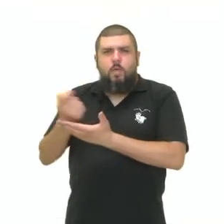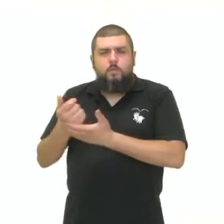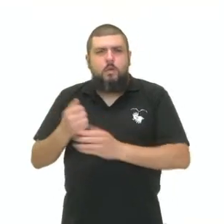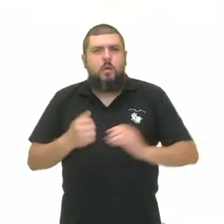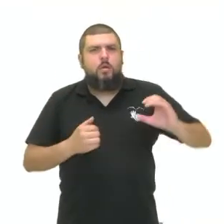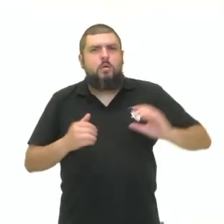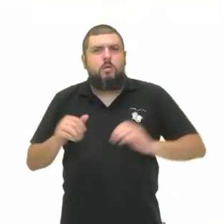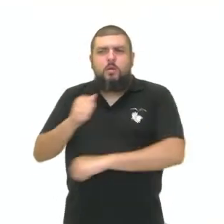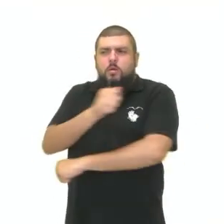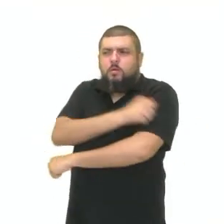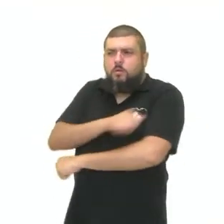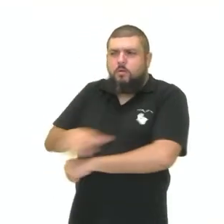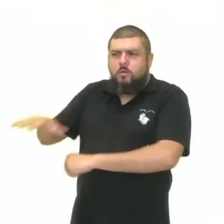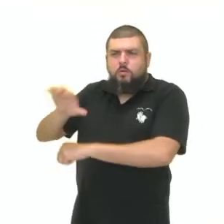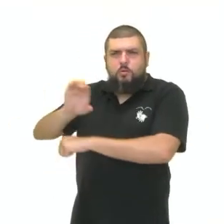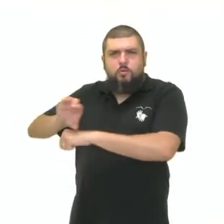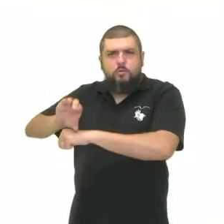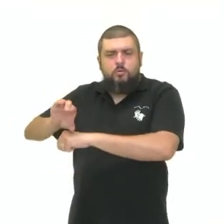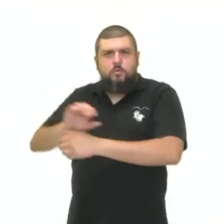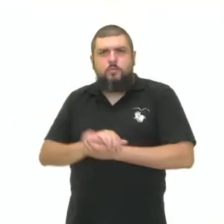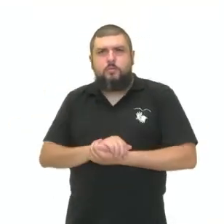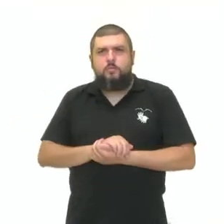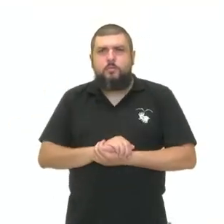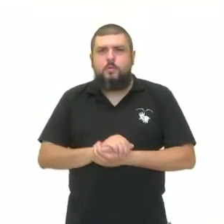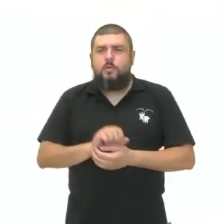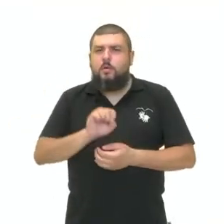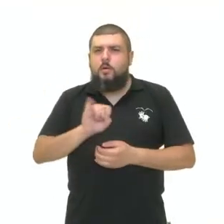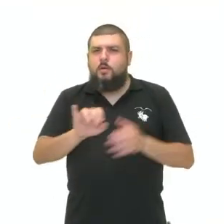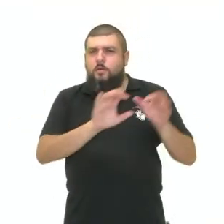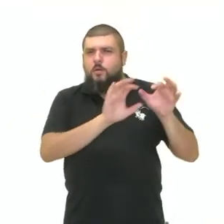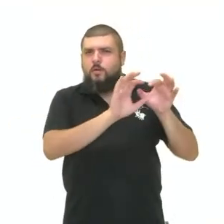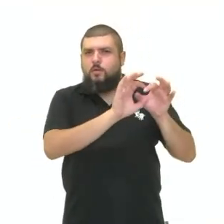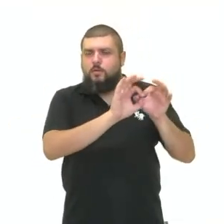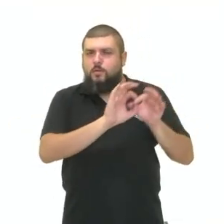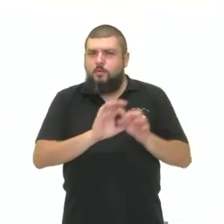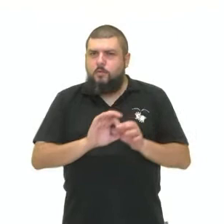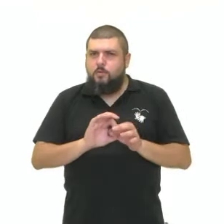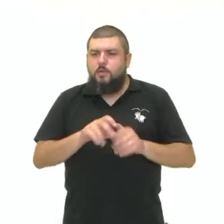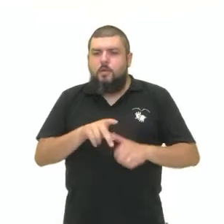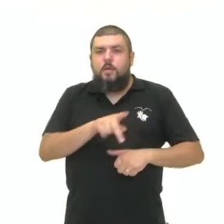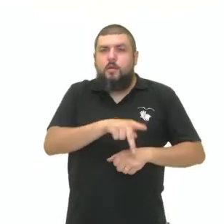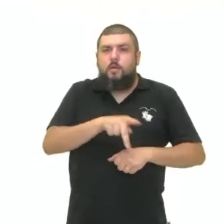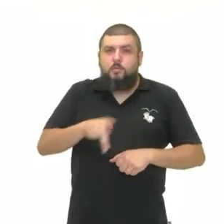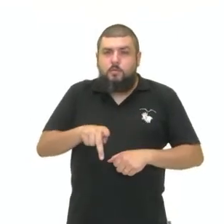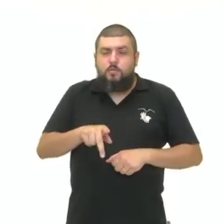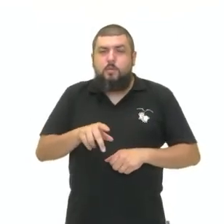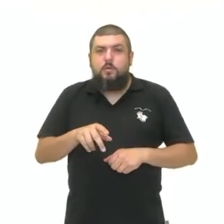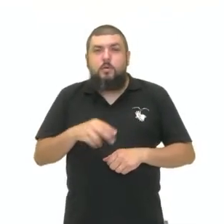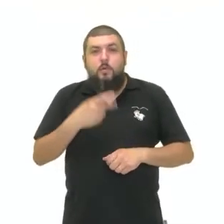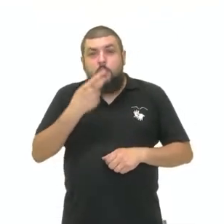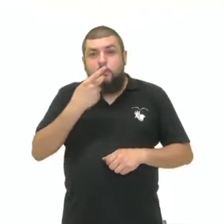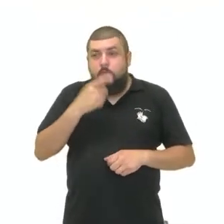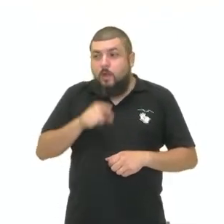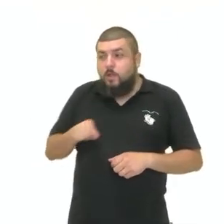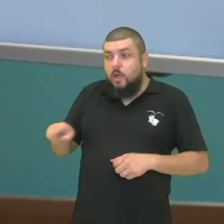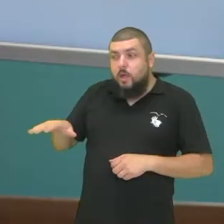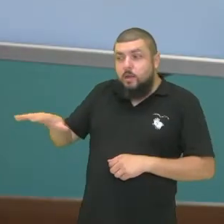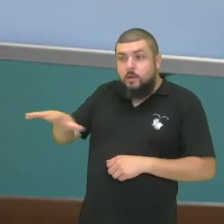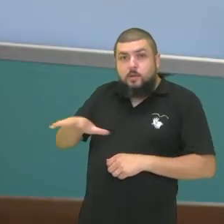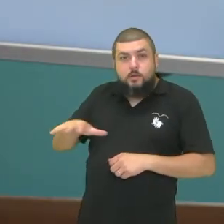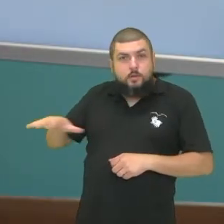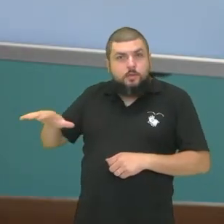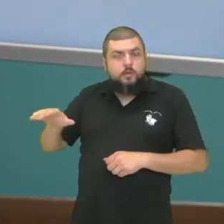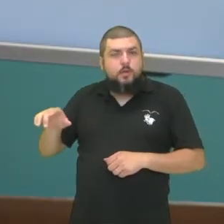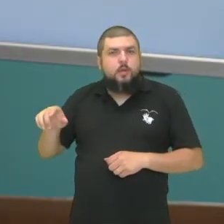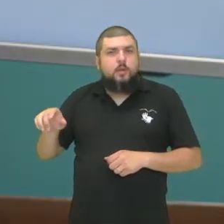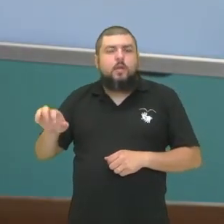curso. Se você olhar pelo contexto, é uma citação do professor, ele está se referindo aos estudantes do